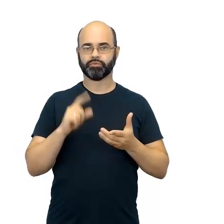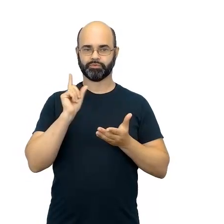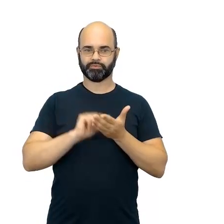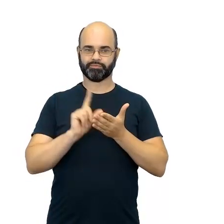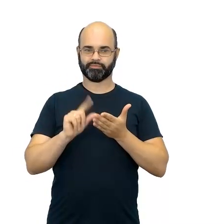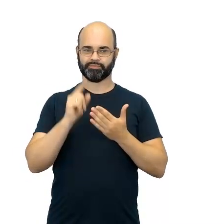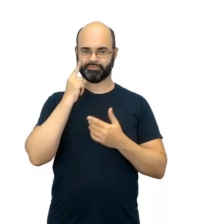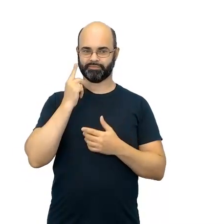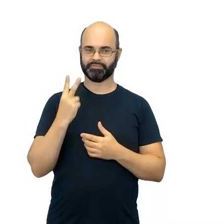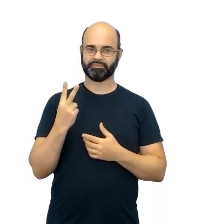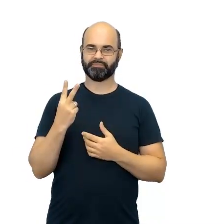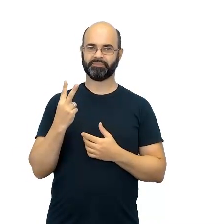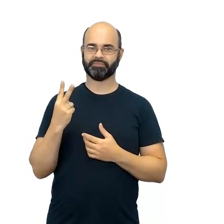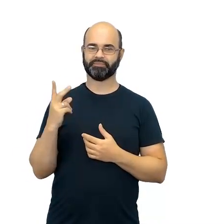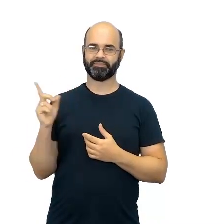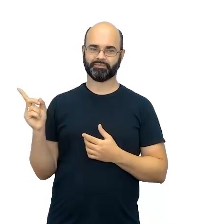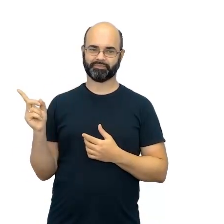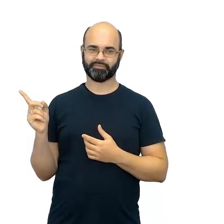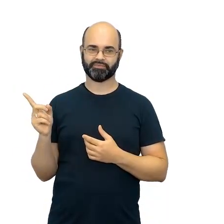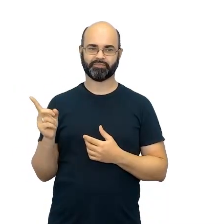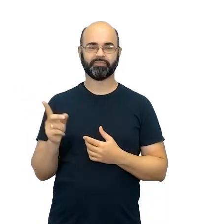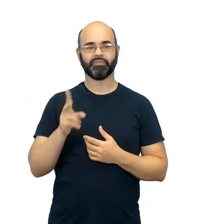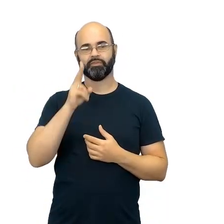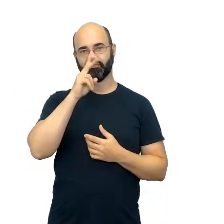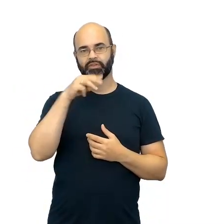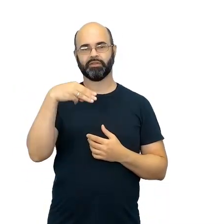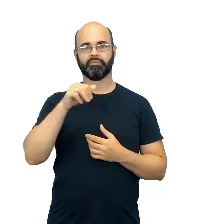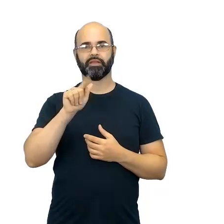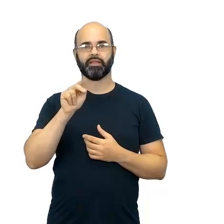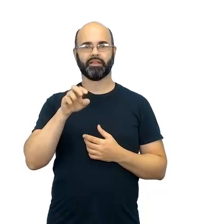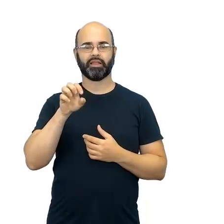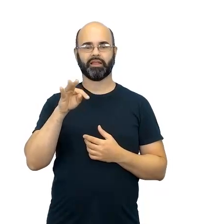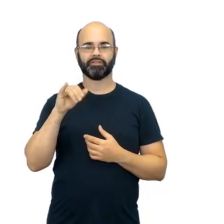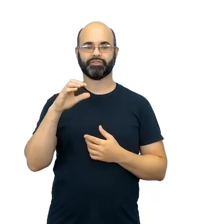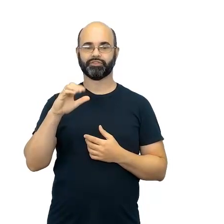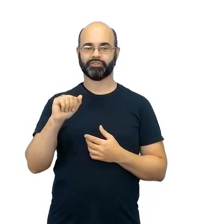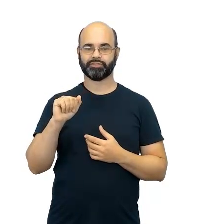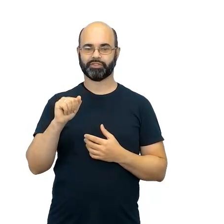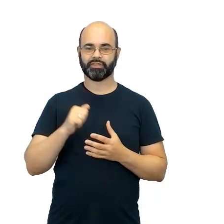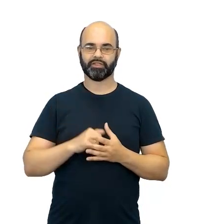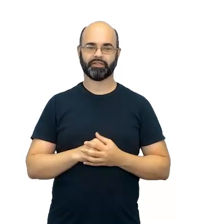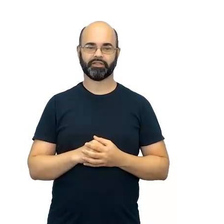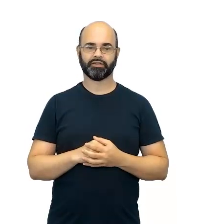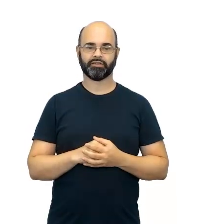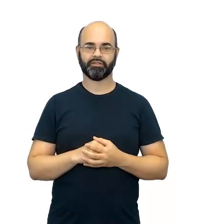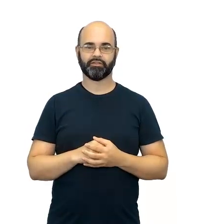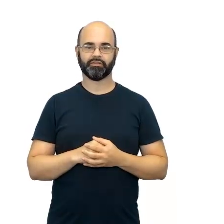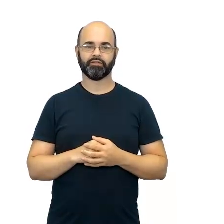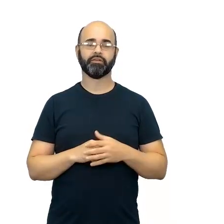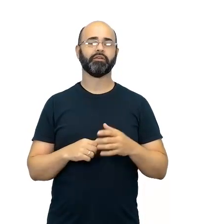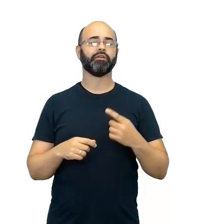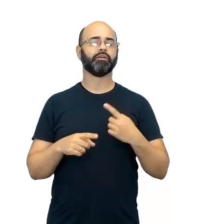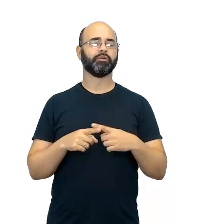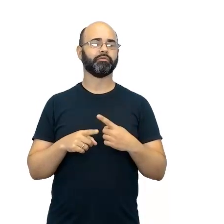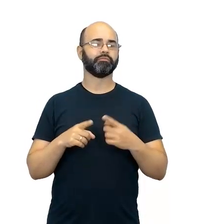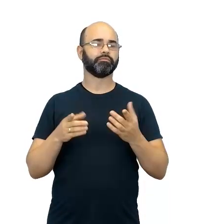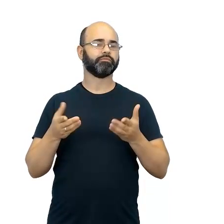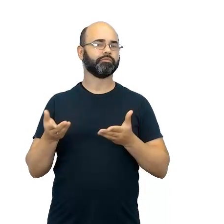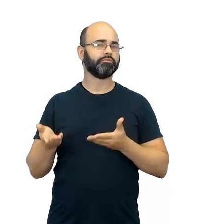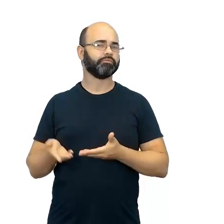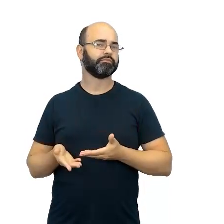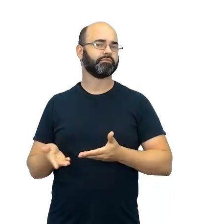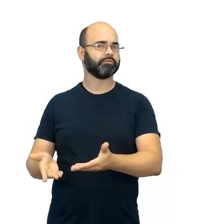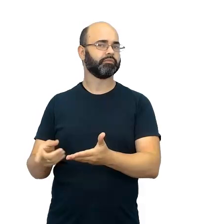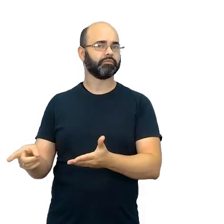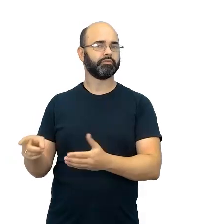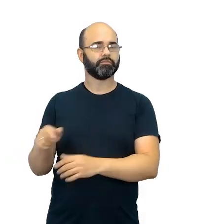2 artigos ali. Força magnética sobre correntes elétricas, um motor linear. Então, justamente, né, o conteúdo que está ali